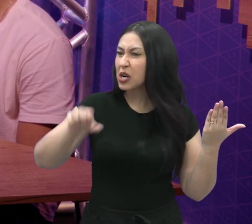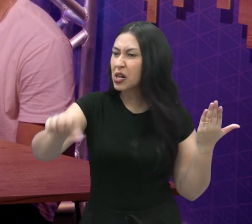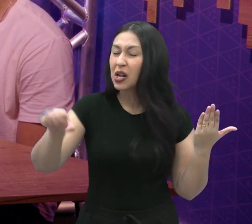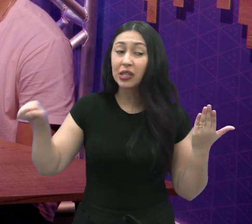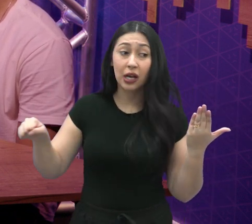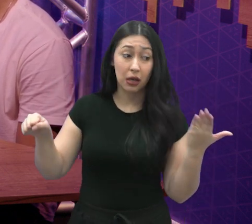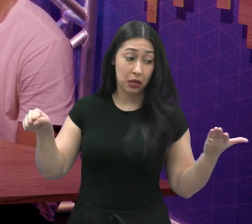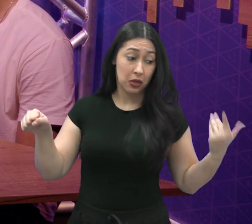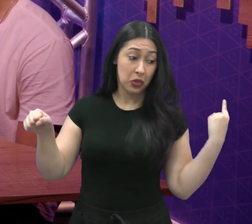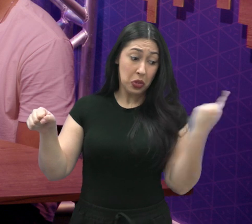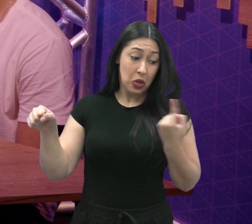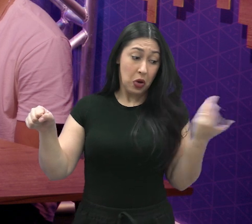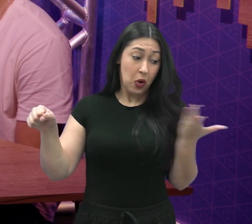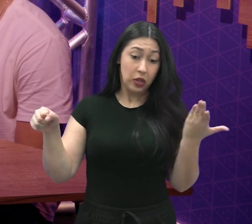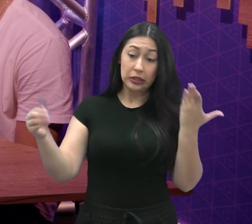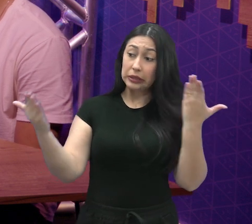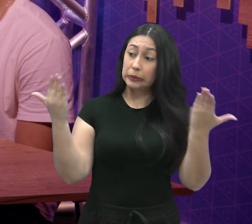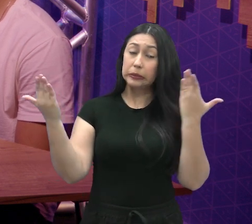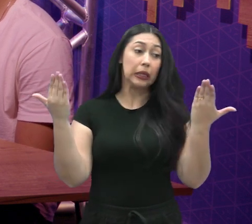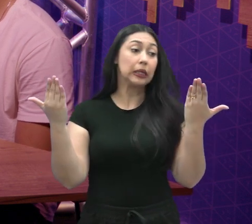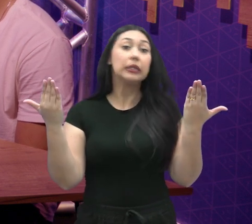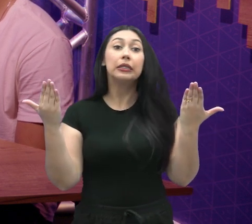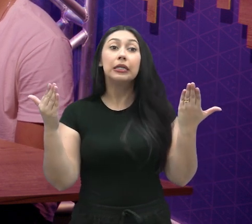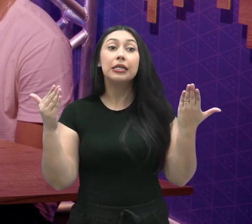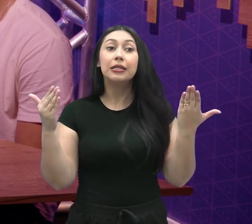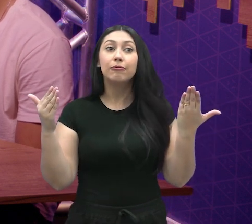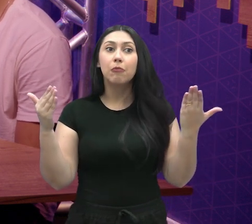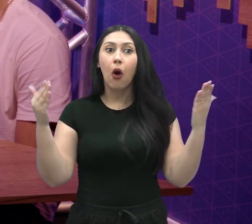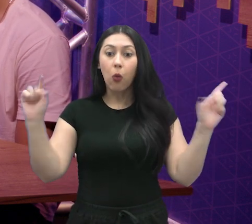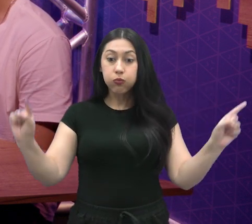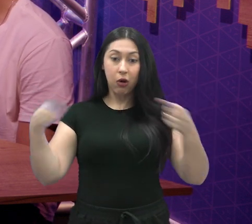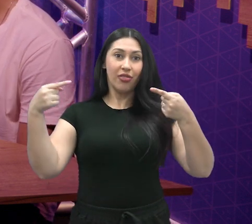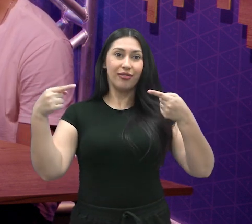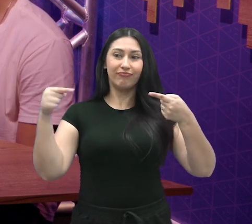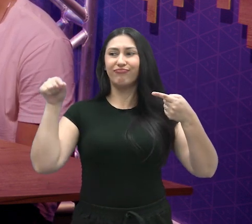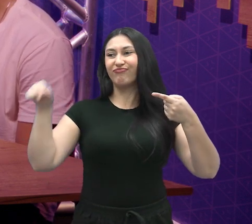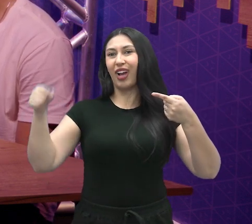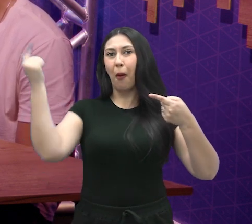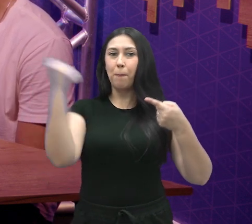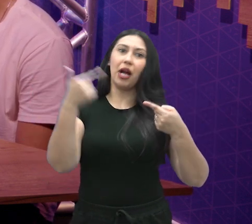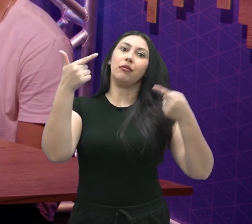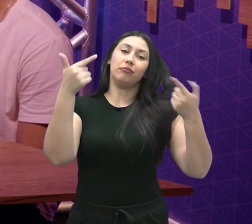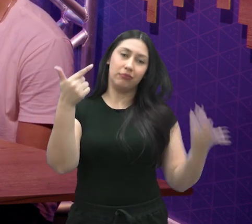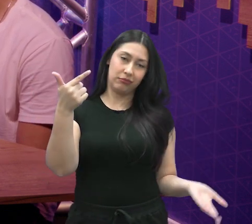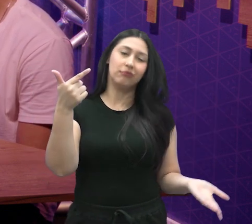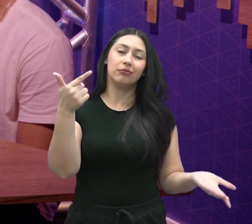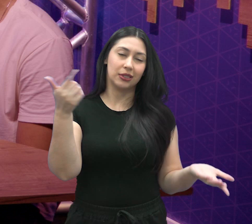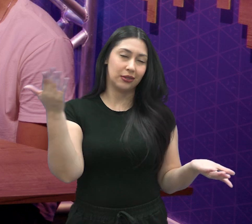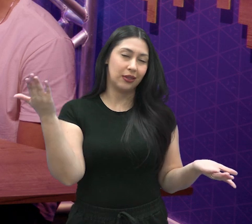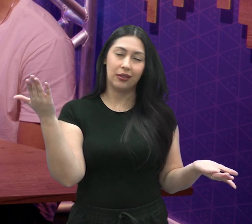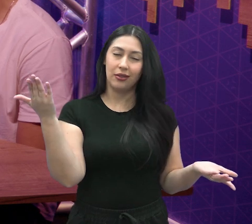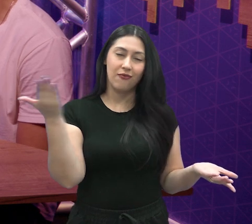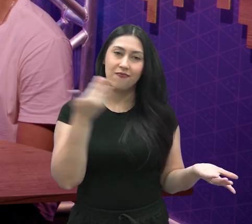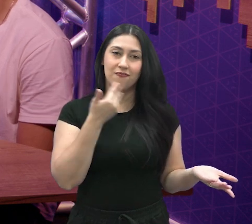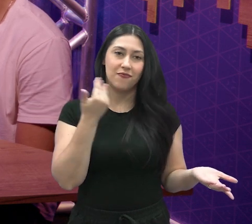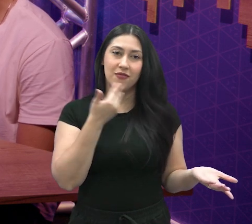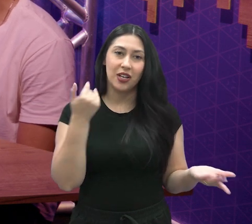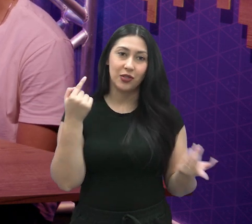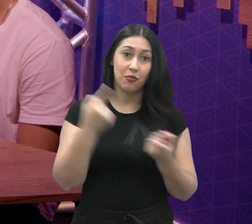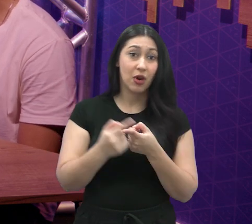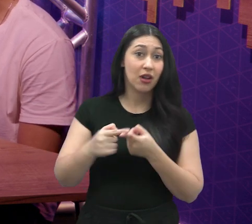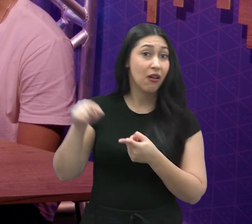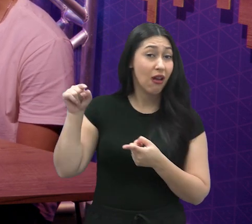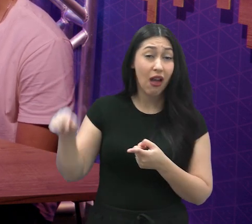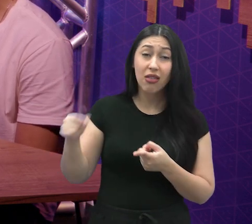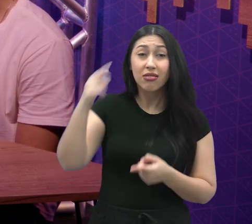né, e a gente hoje, e falar, e aí, sobrevive, ou um fight, eles iam dar de 10-0 na gente, assim, fácil,